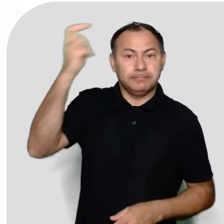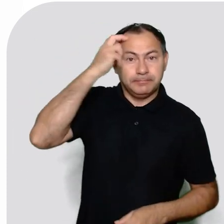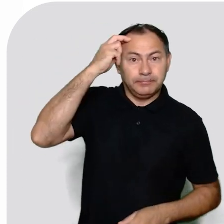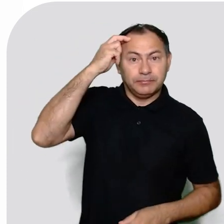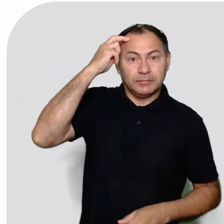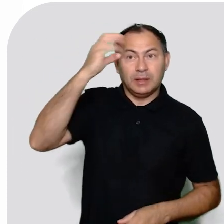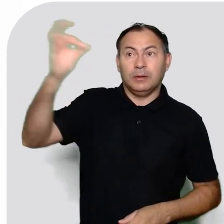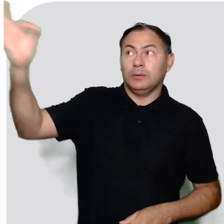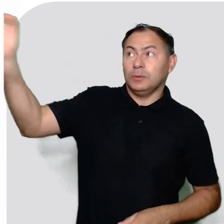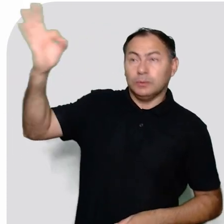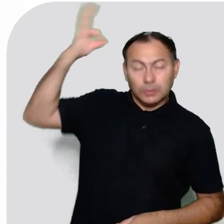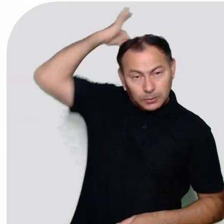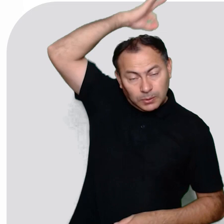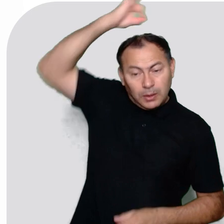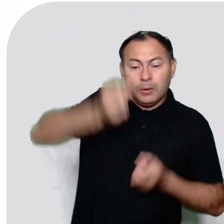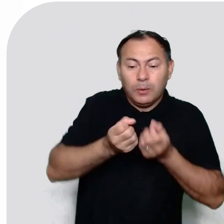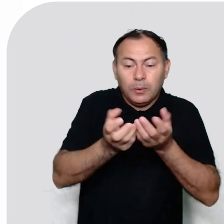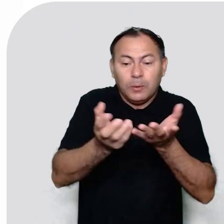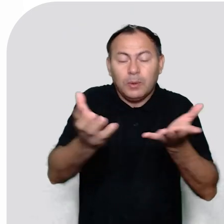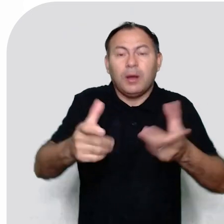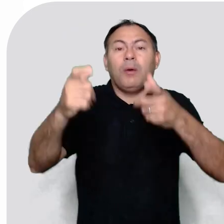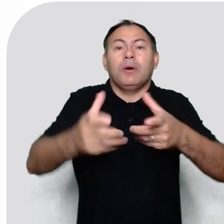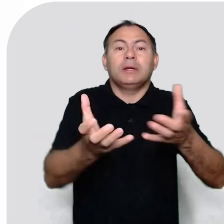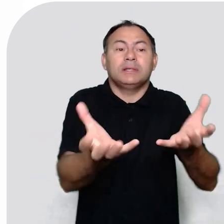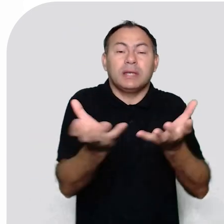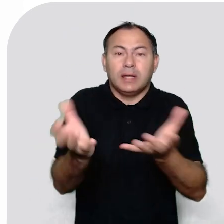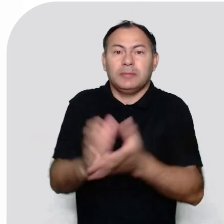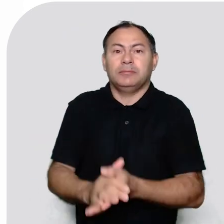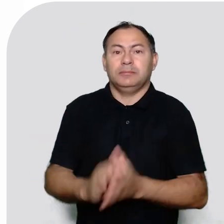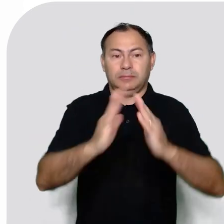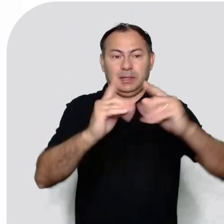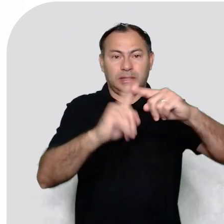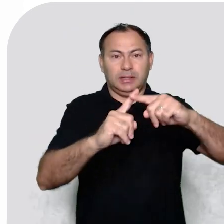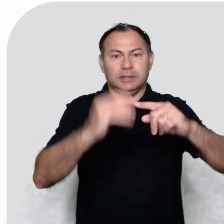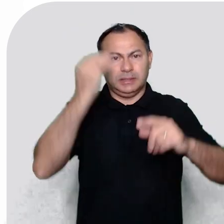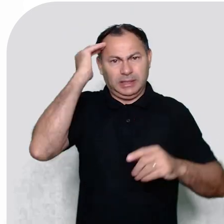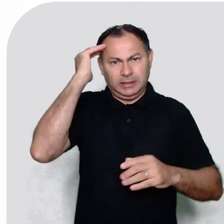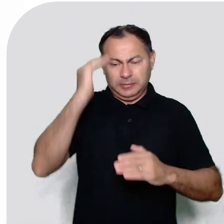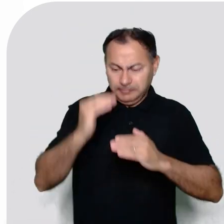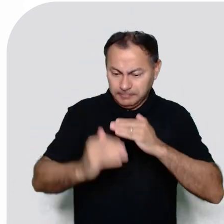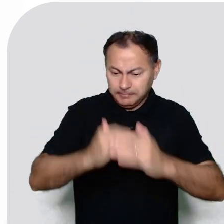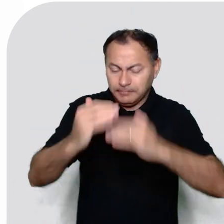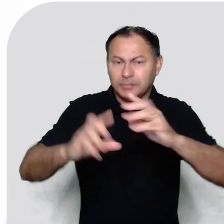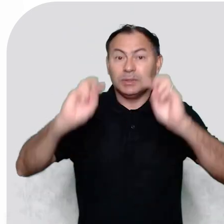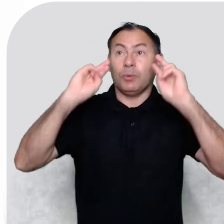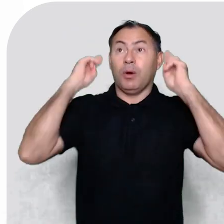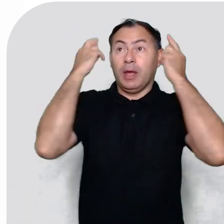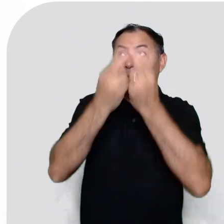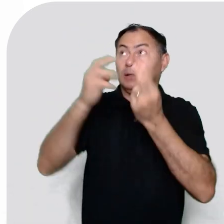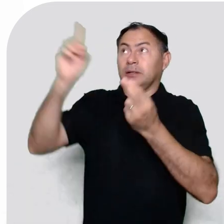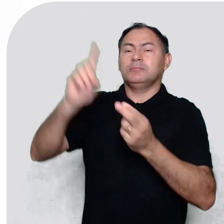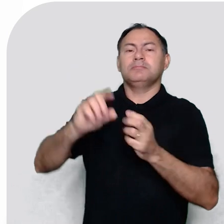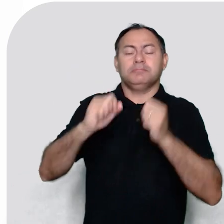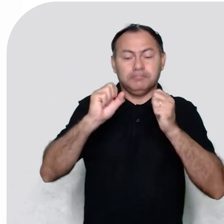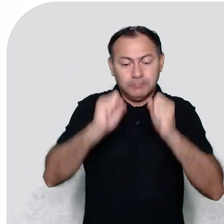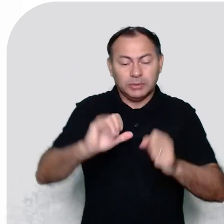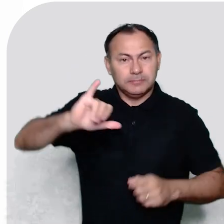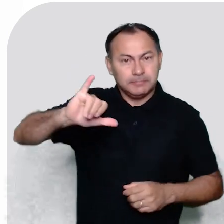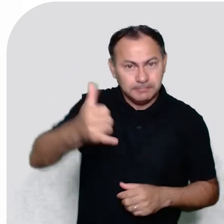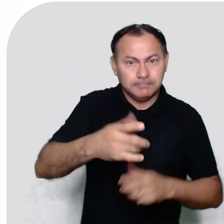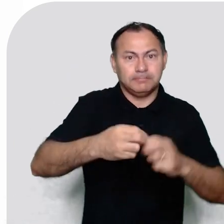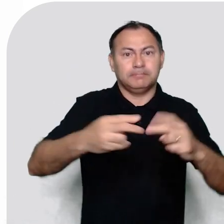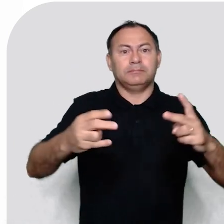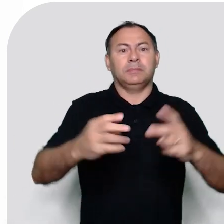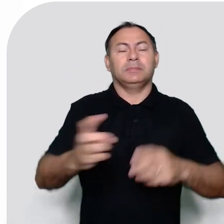Espírito sopra onde quer, e a Igreja entende que a construção do reino não pode deixar de aproveitar os